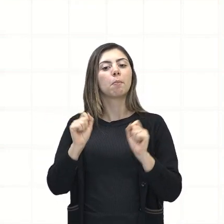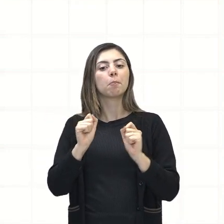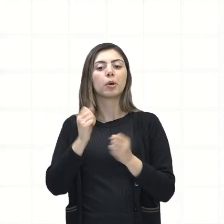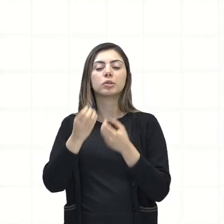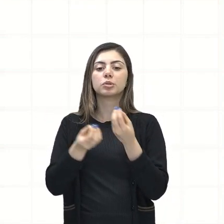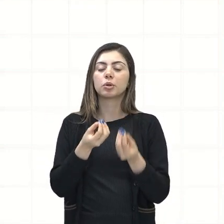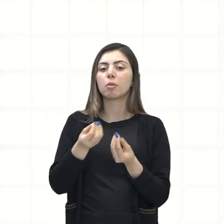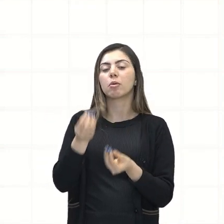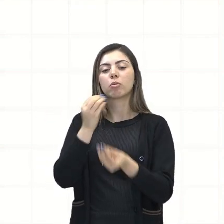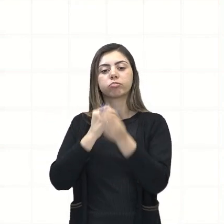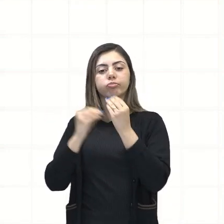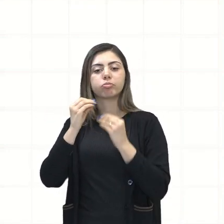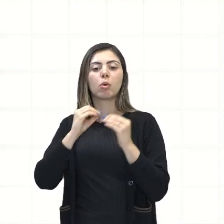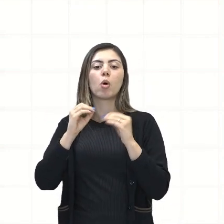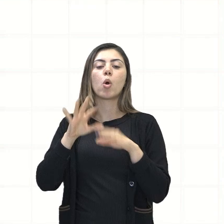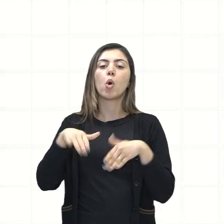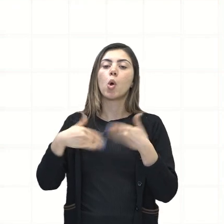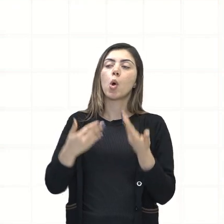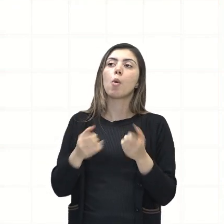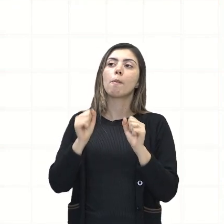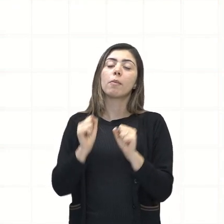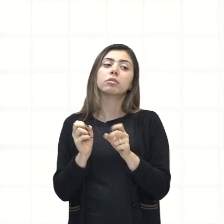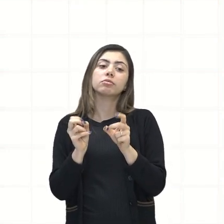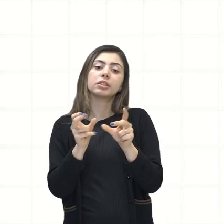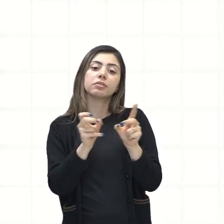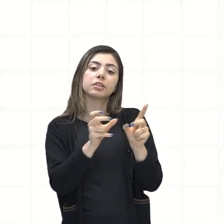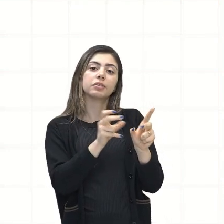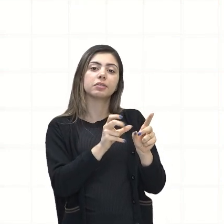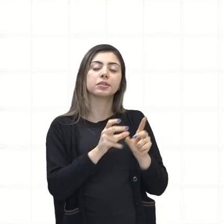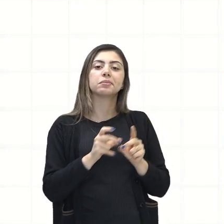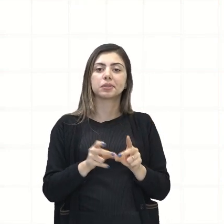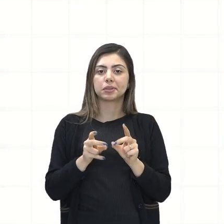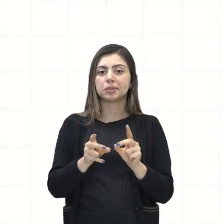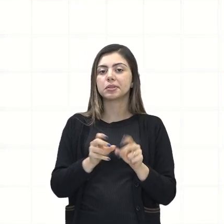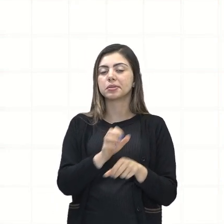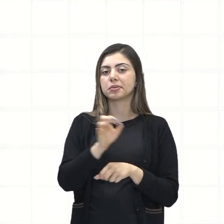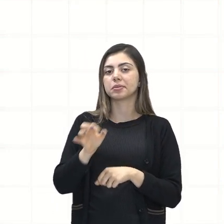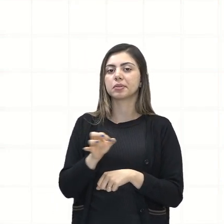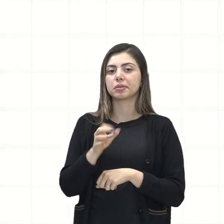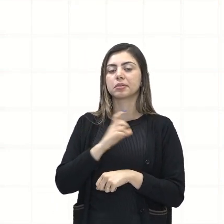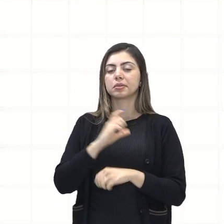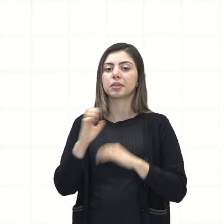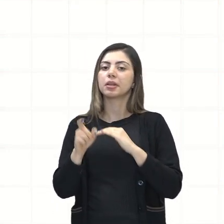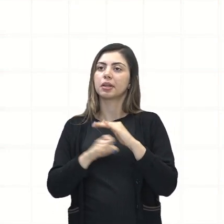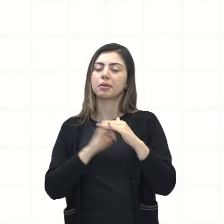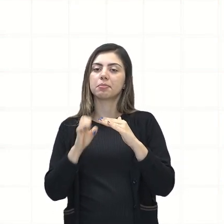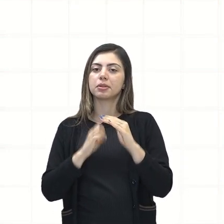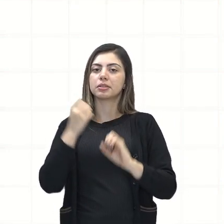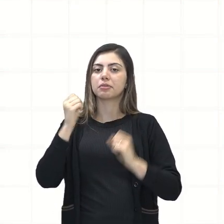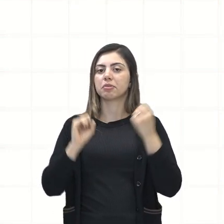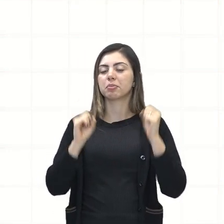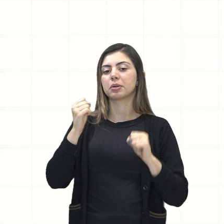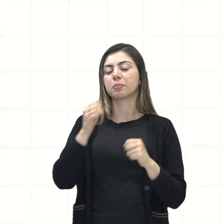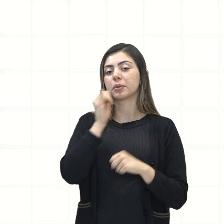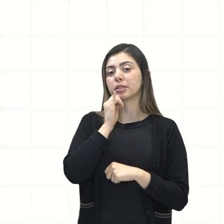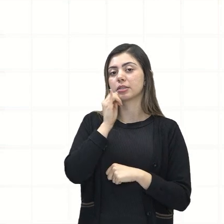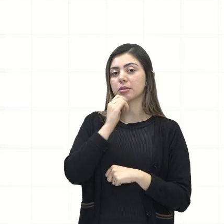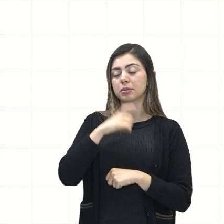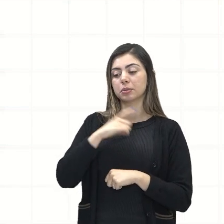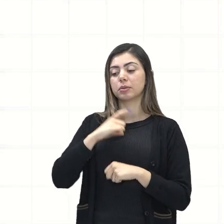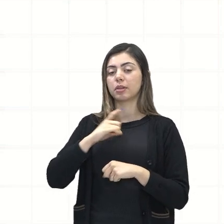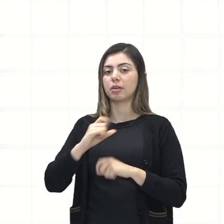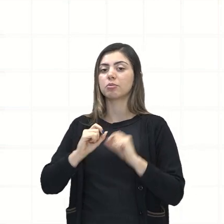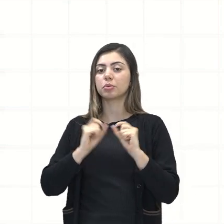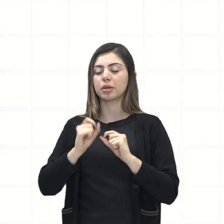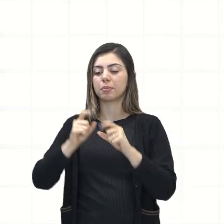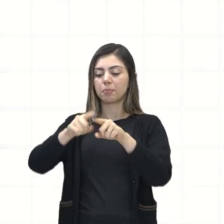Como tal, ou podem ser transformados ali em mercadorias a partir da atividade industrial. Então, por exemplo, se eu tenho uma plantação